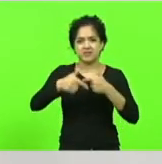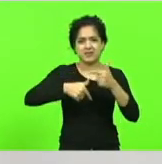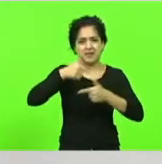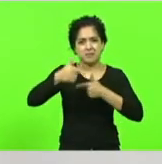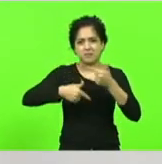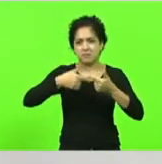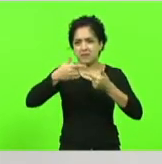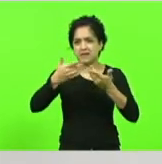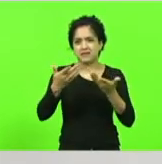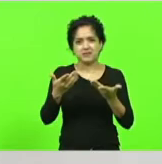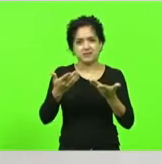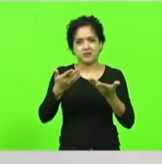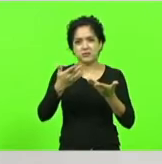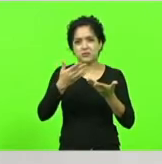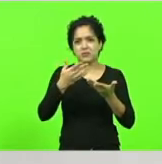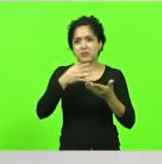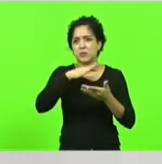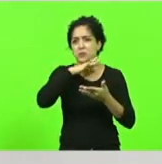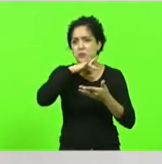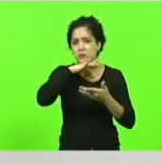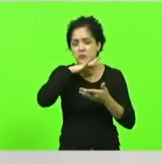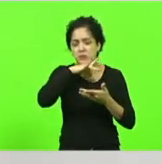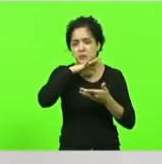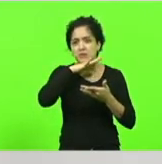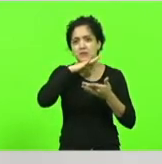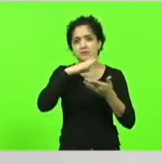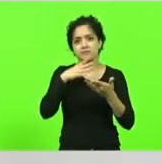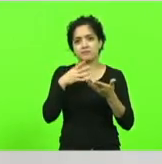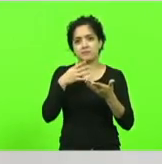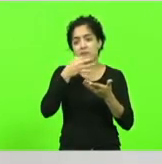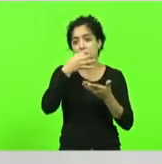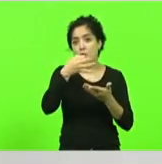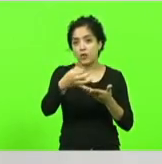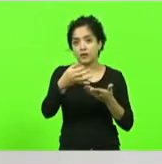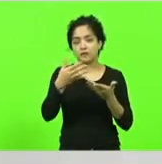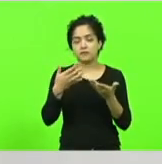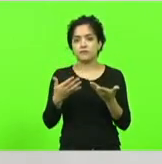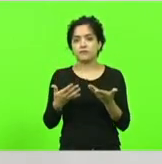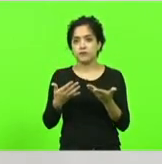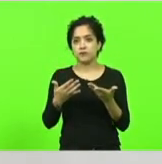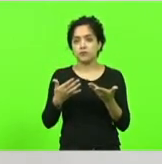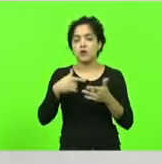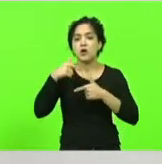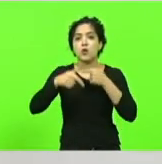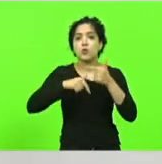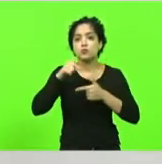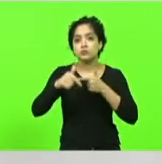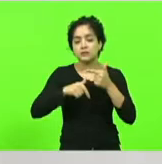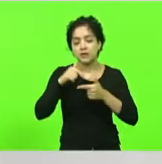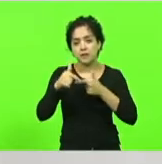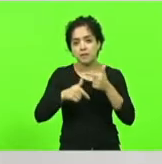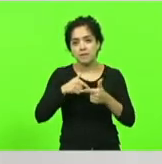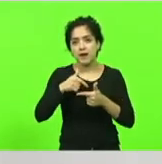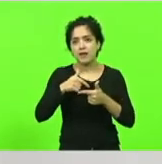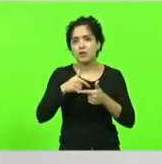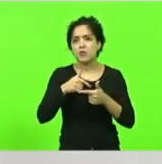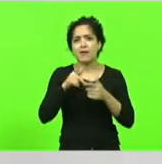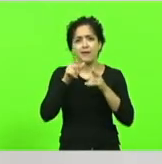mal feito, um serviço nojento, o serviço que é a cara de quem mandou